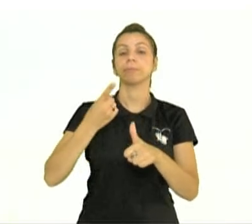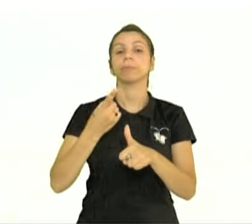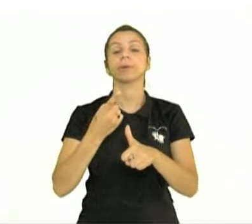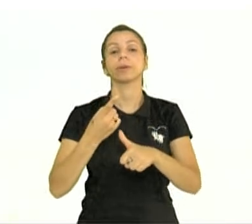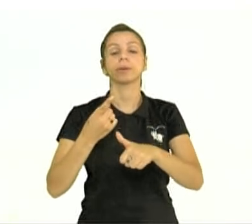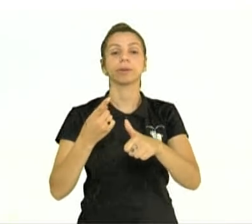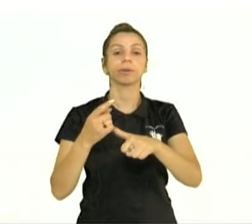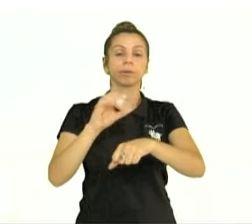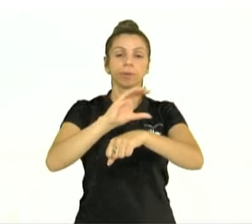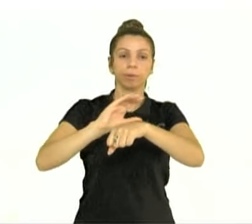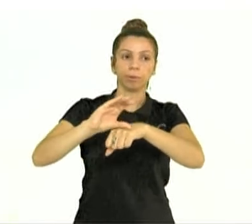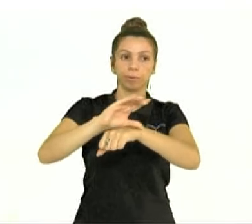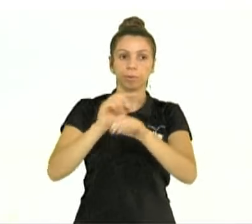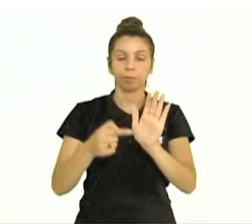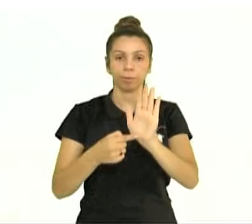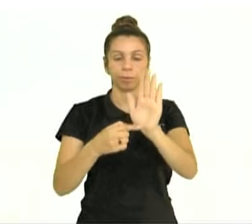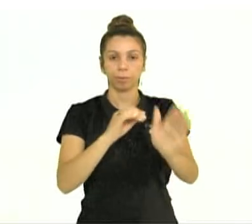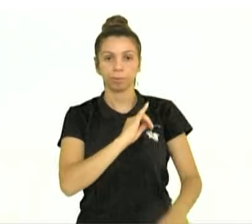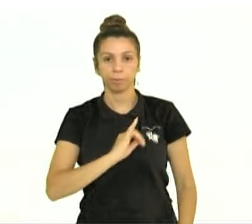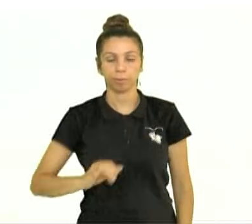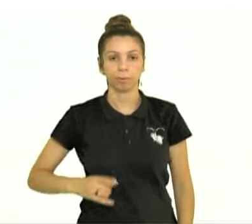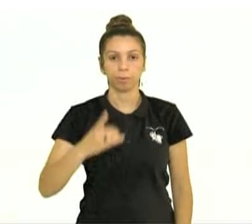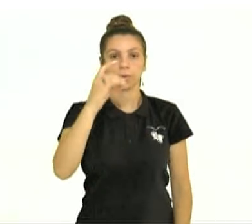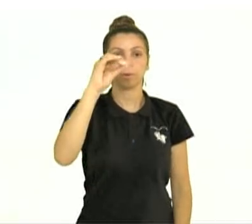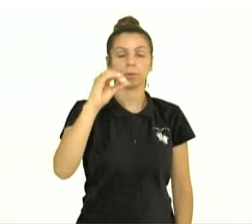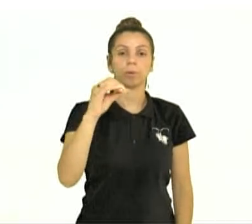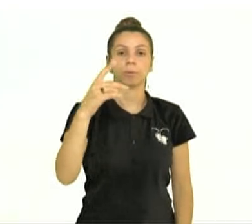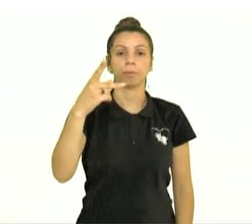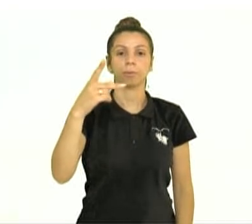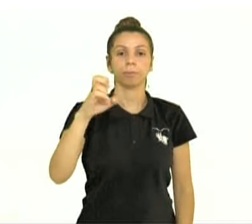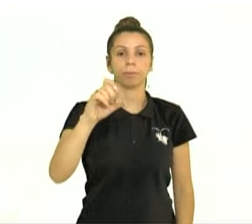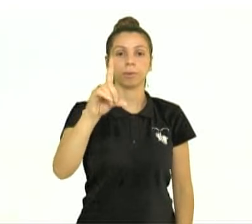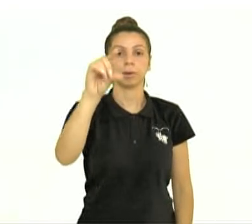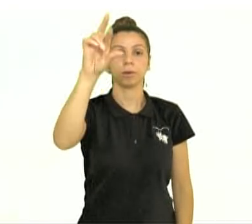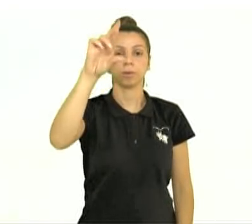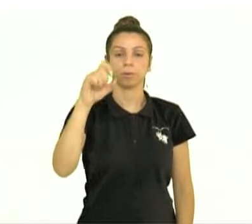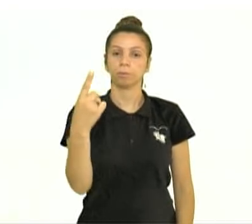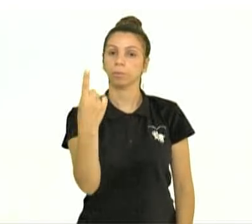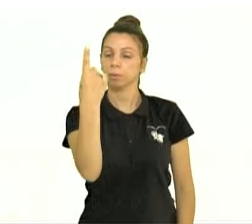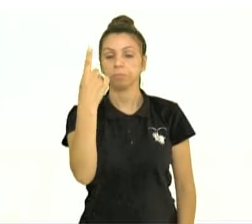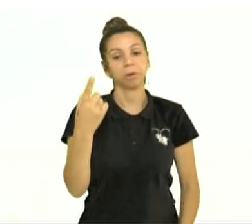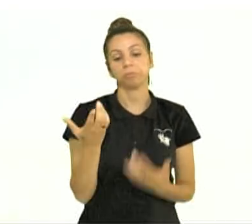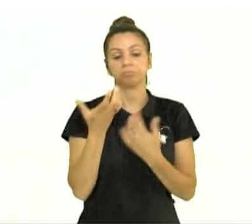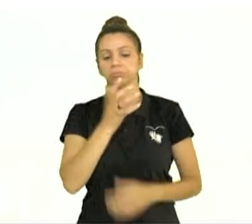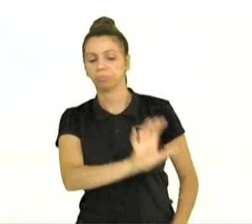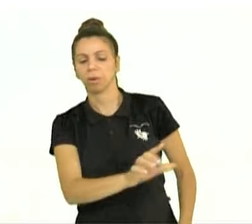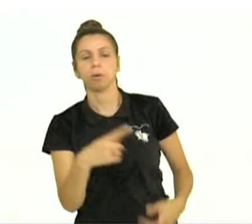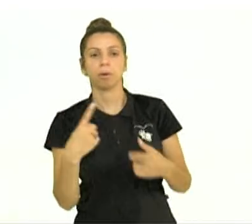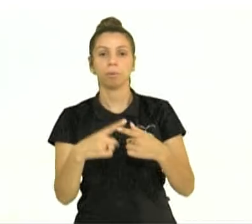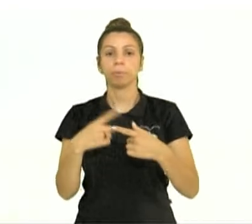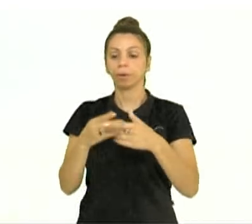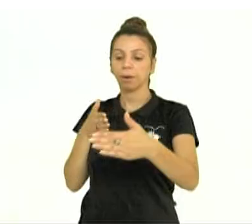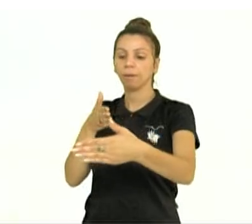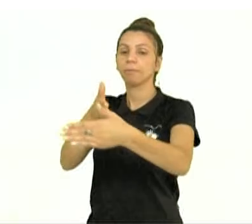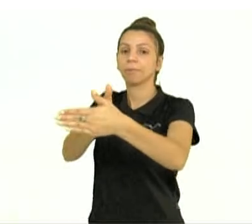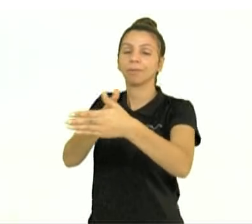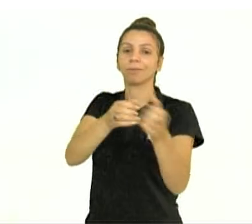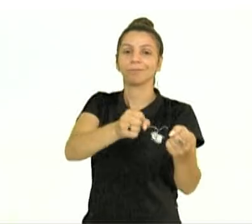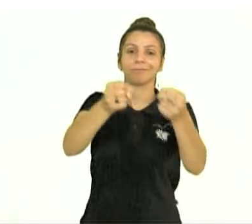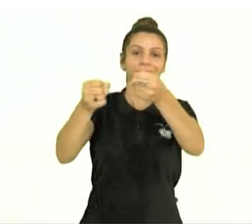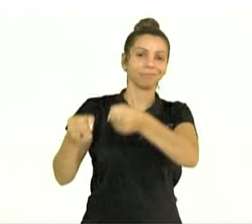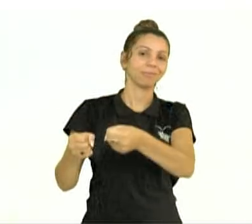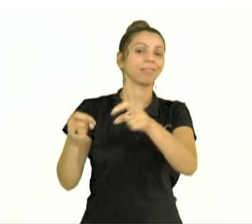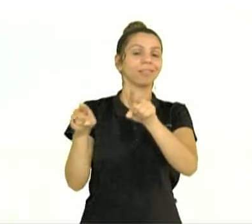1823, apresentada ao imperador Dom Pedro I pela Assembleia Constituinte, foi rejeitada por ele, porque previa uma limitação do seu poder e uma